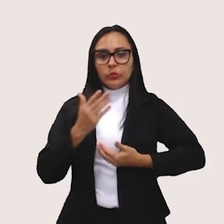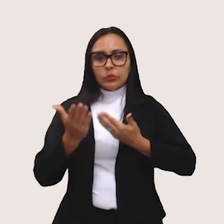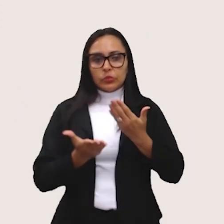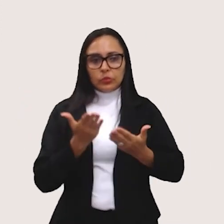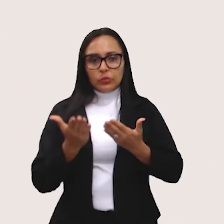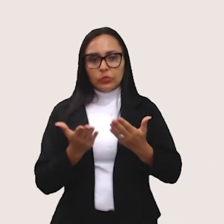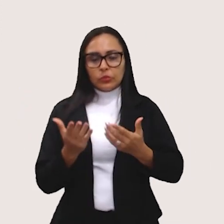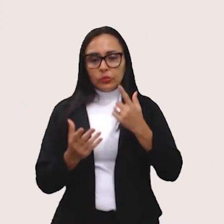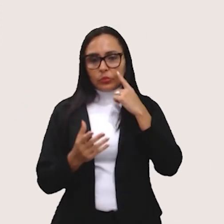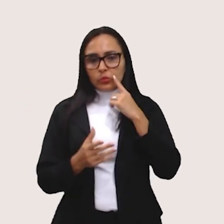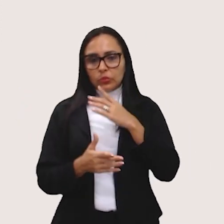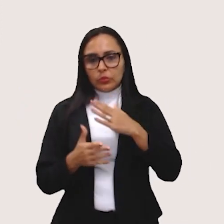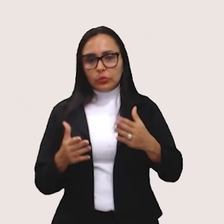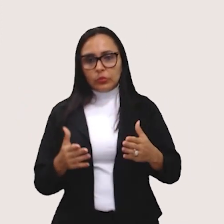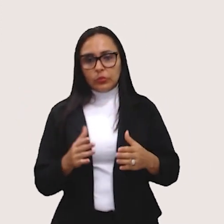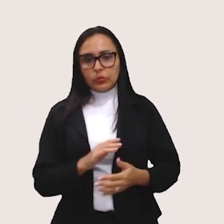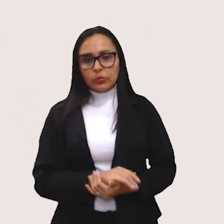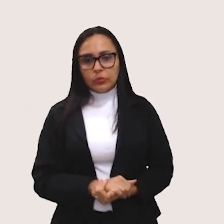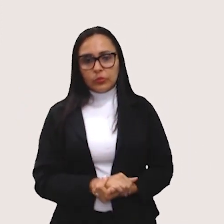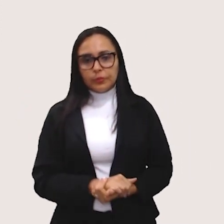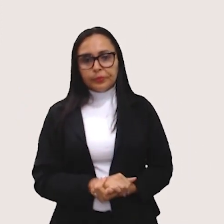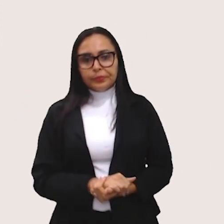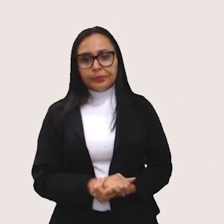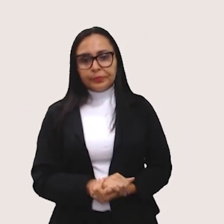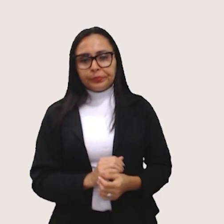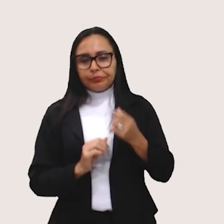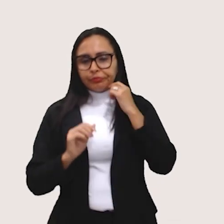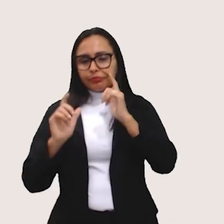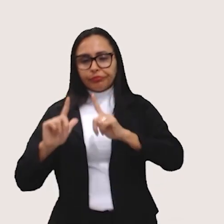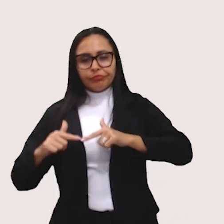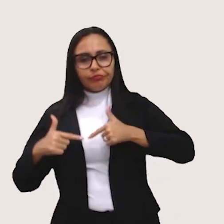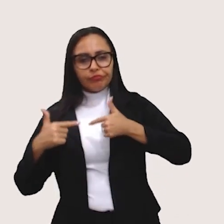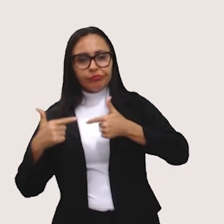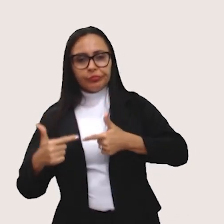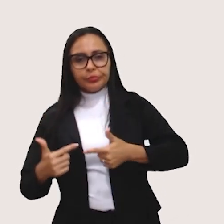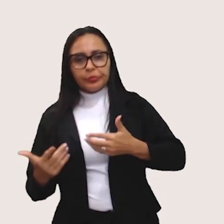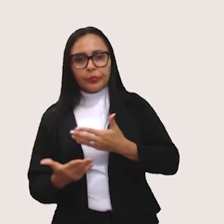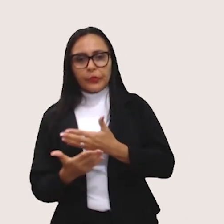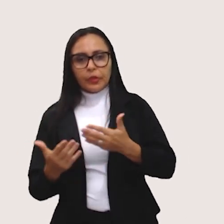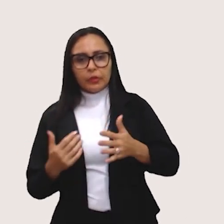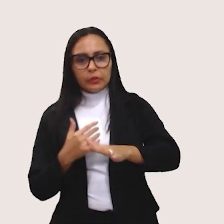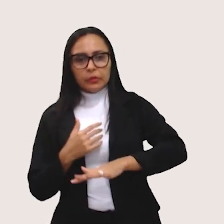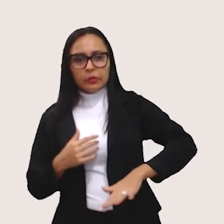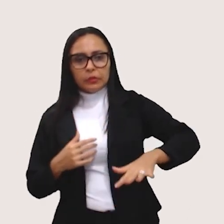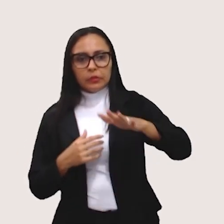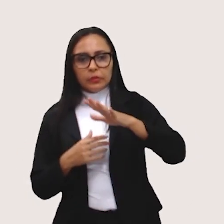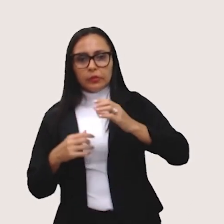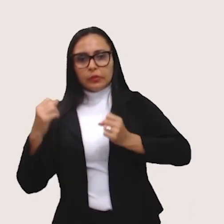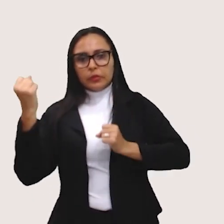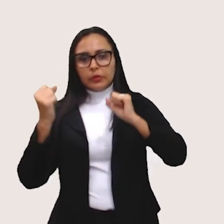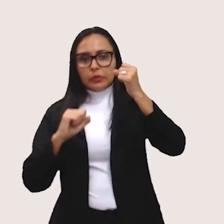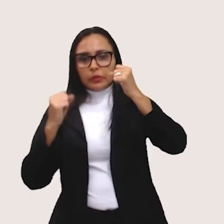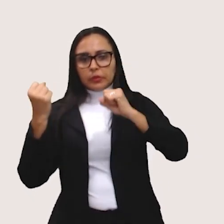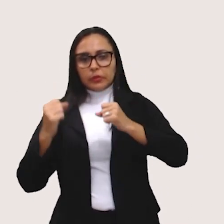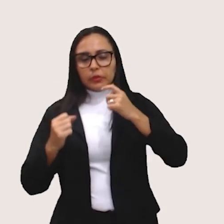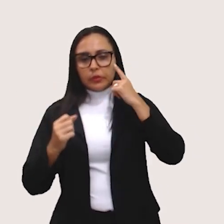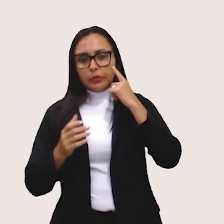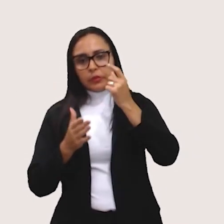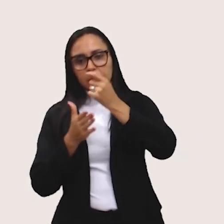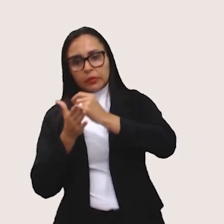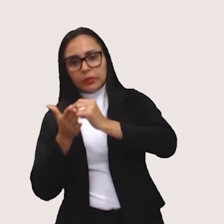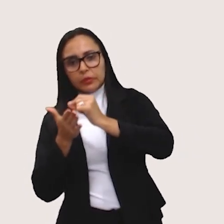do soco. A dolorosa luz das grandes lâmpadas elétricas da fábrica tenho febre e